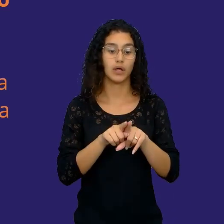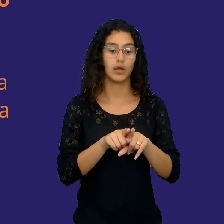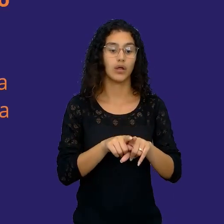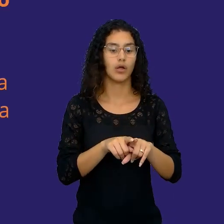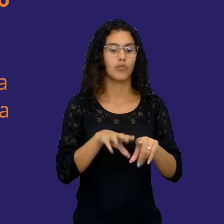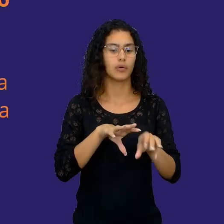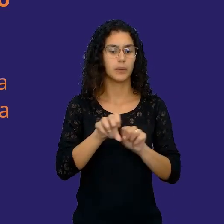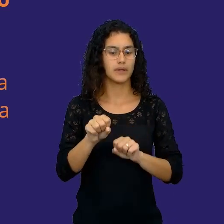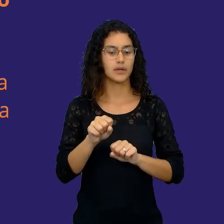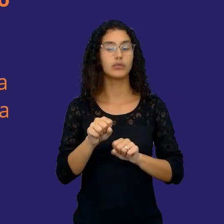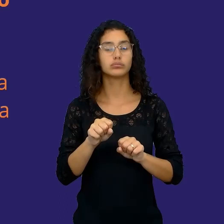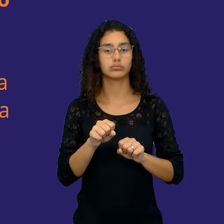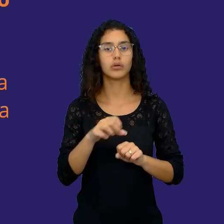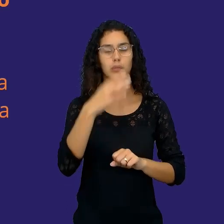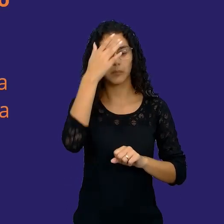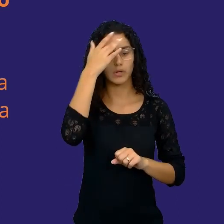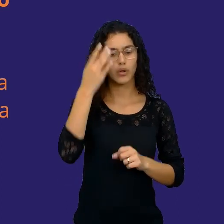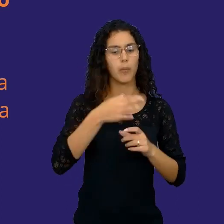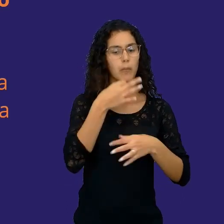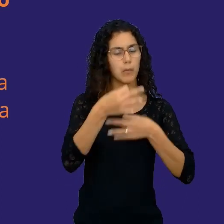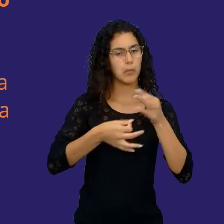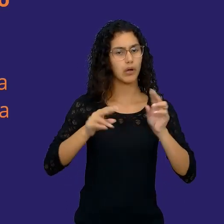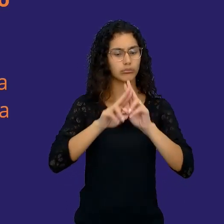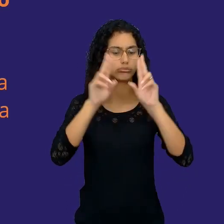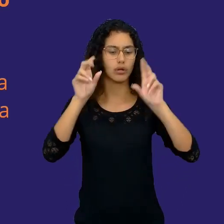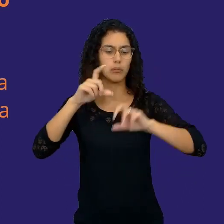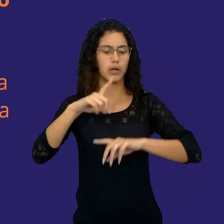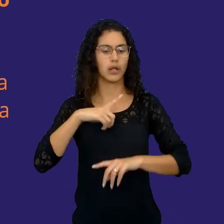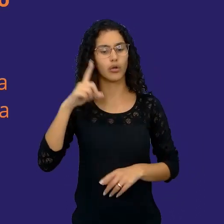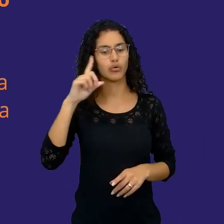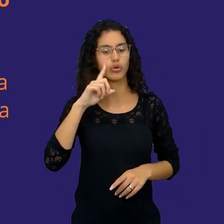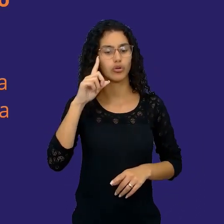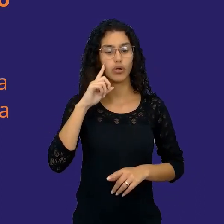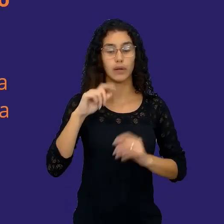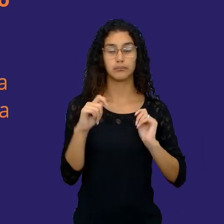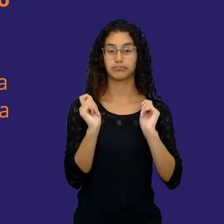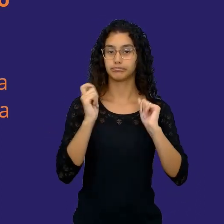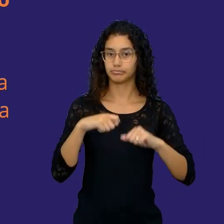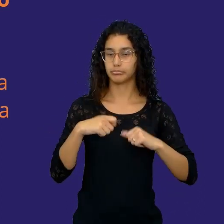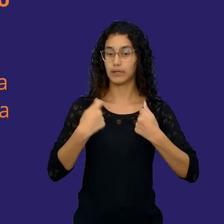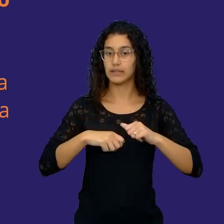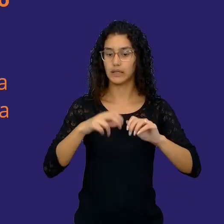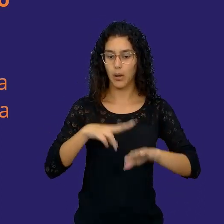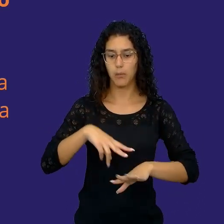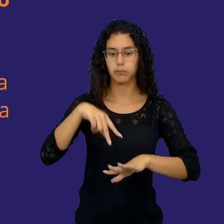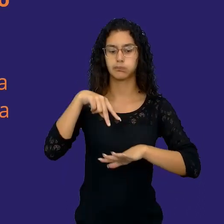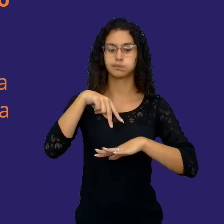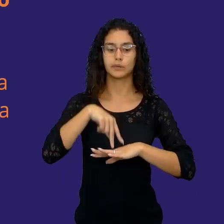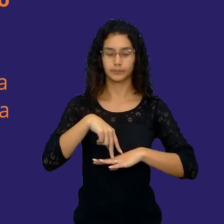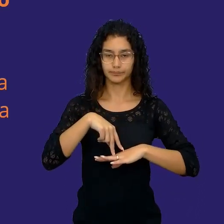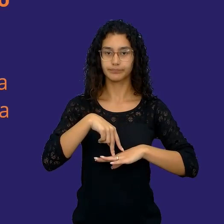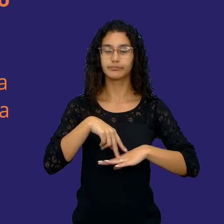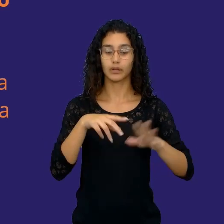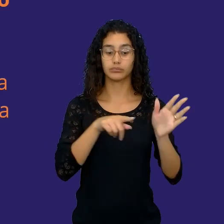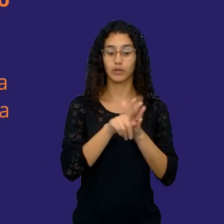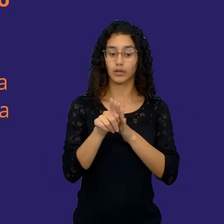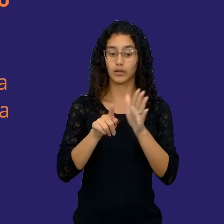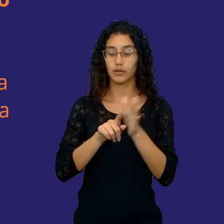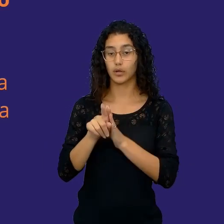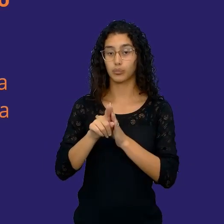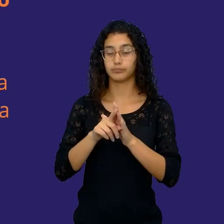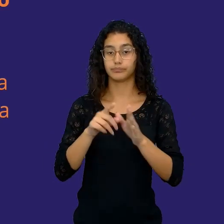formação de um cidadão crítico, né, aos assuntos do cotidiano que exijam um posicionamento frente a essas